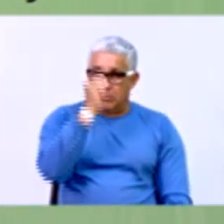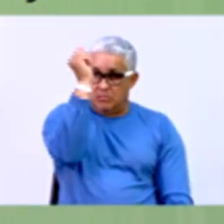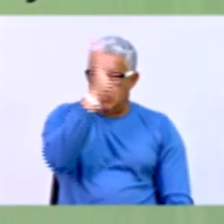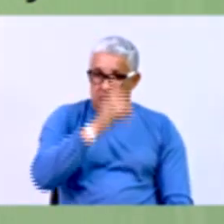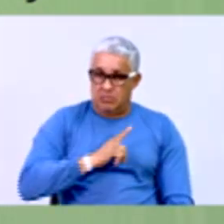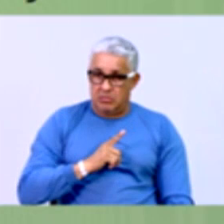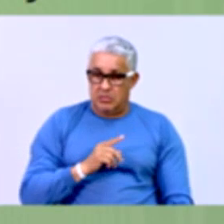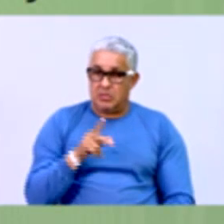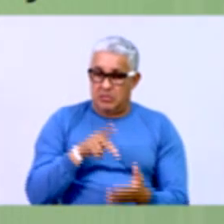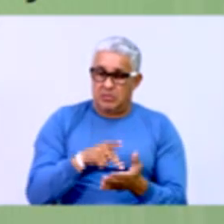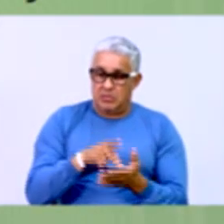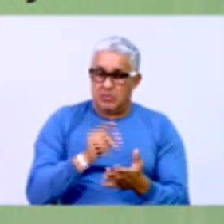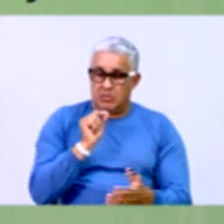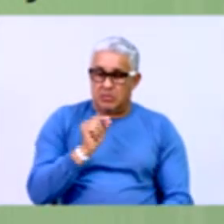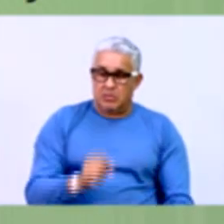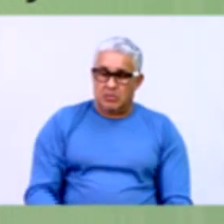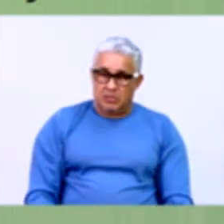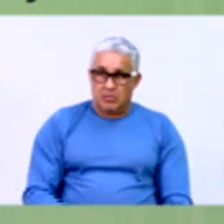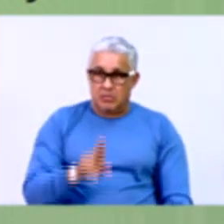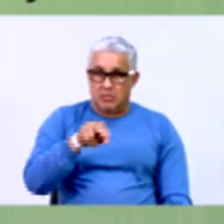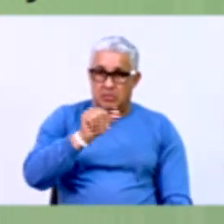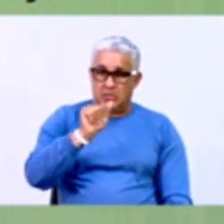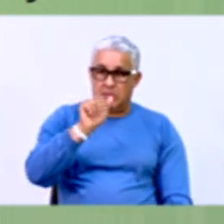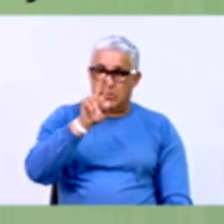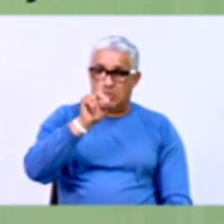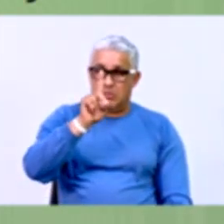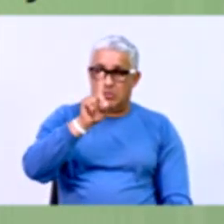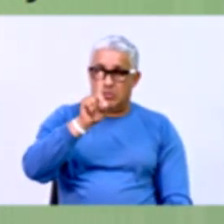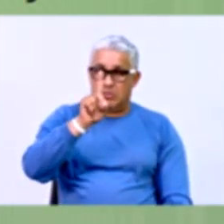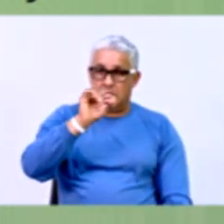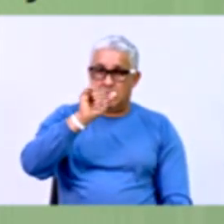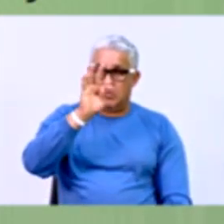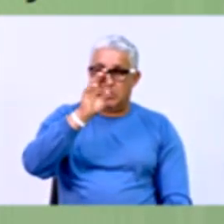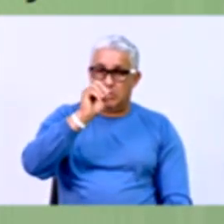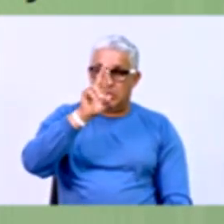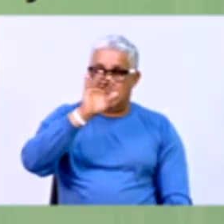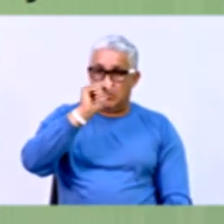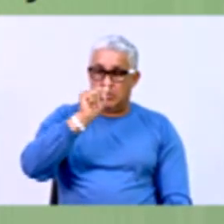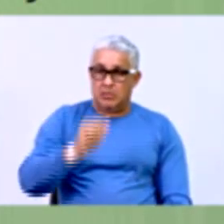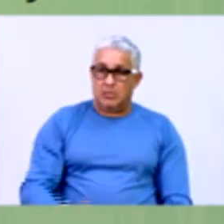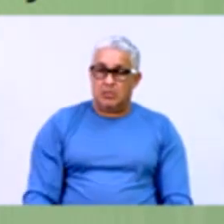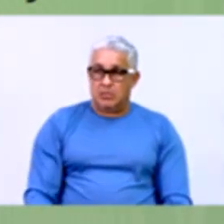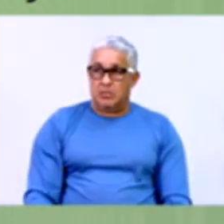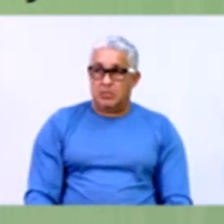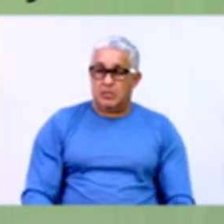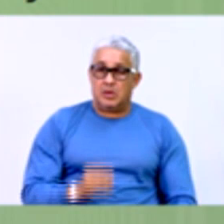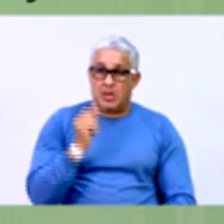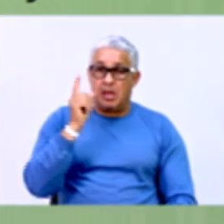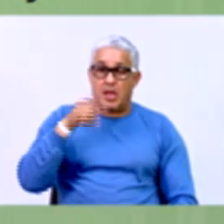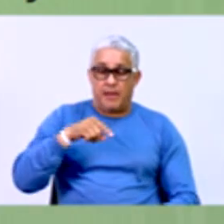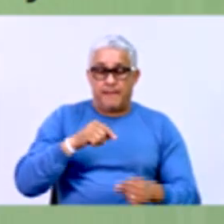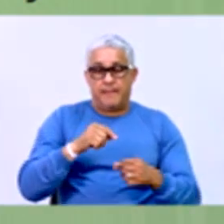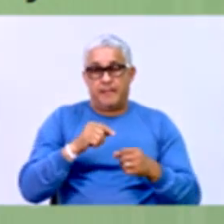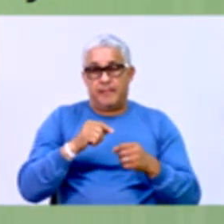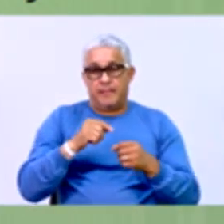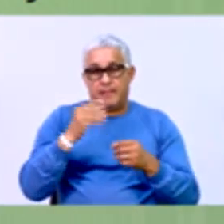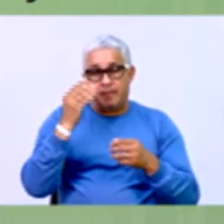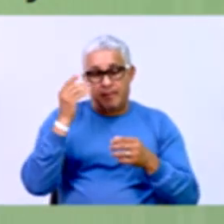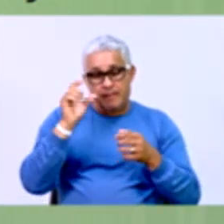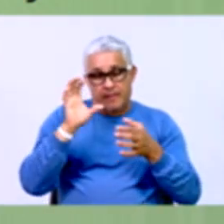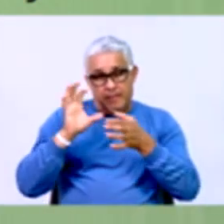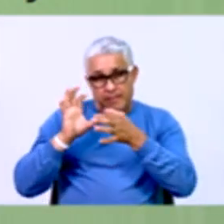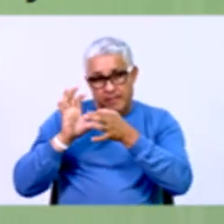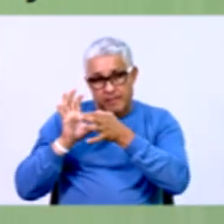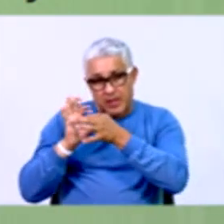realmente auditoria. Como é que é definida a auditoria segundo o Tribunal de Contas? Como sendo um processo sistemático, a gente já falou